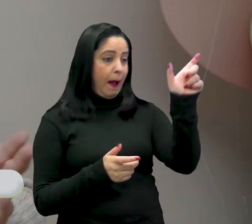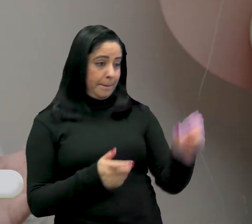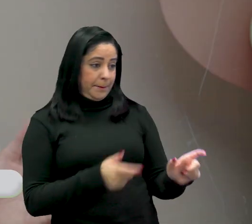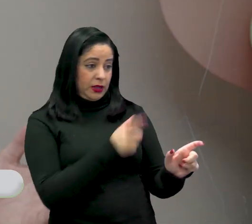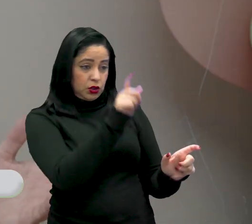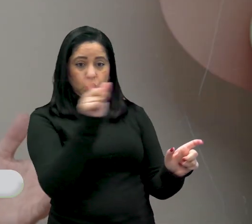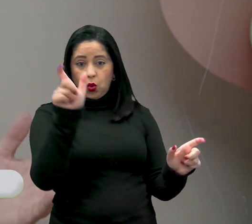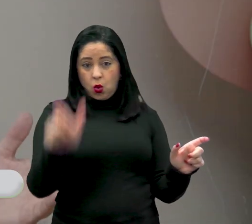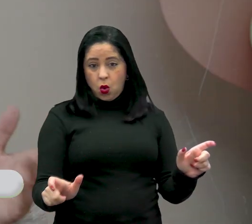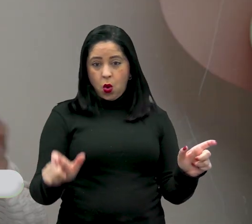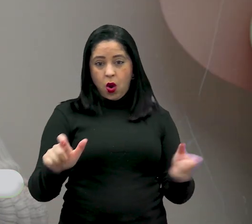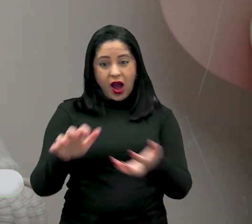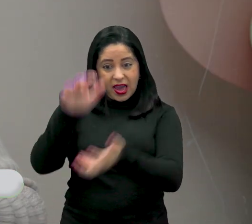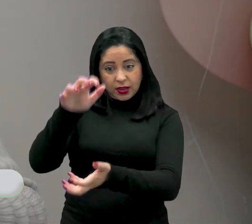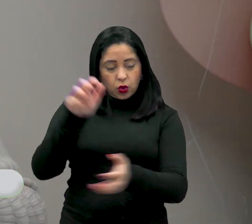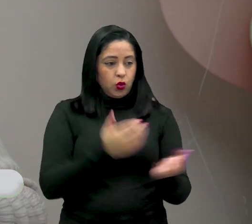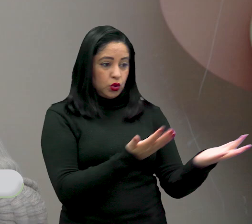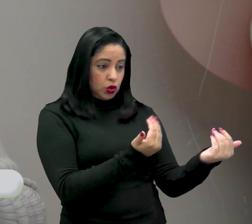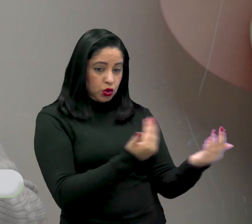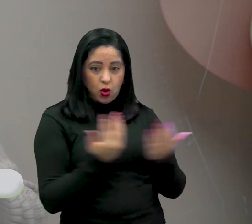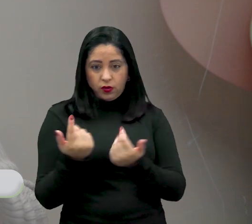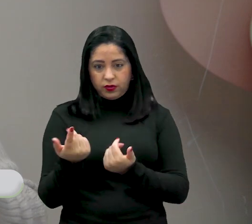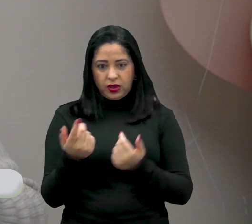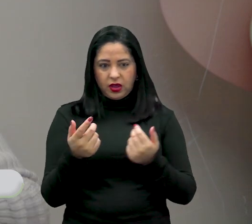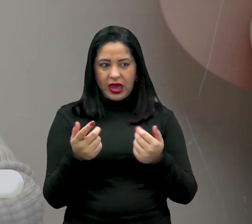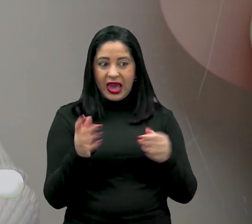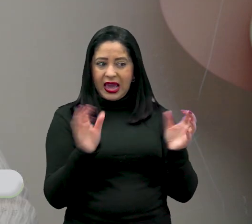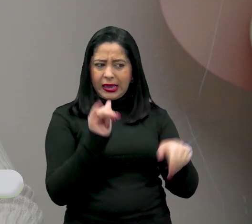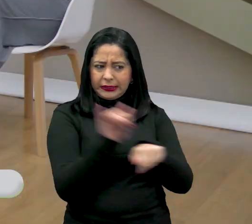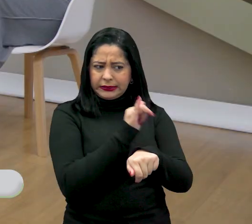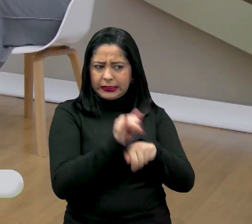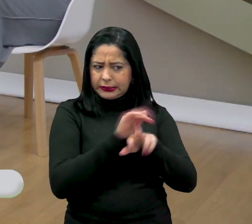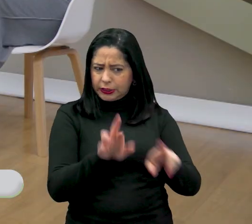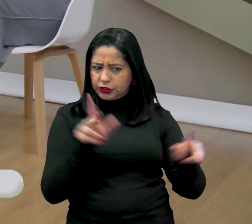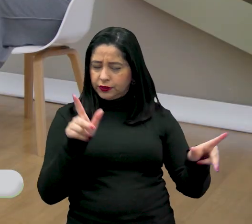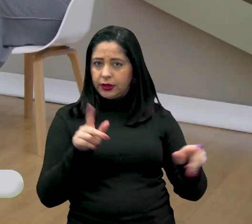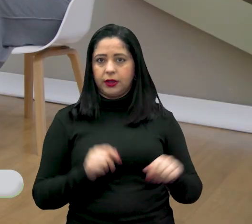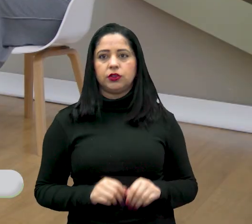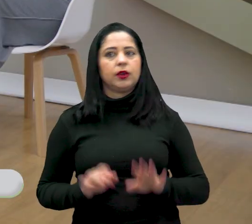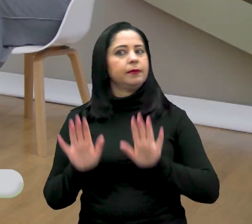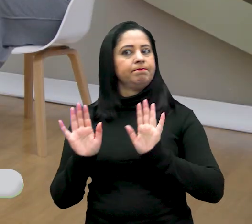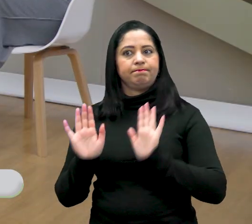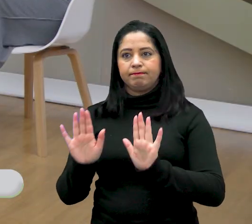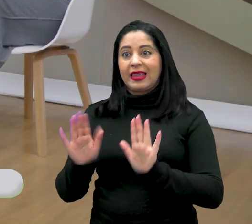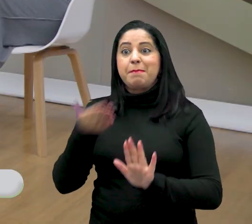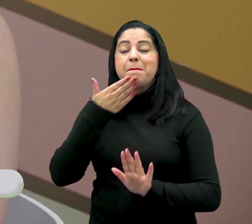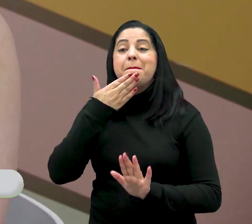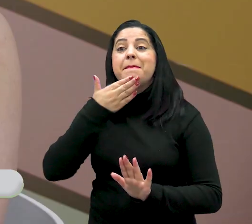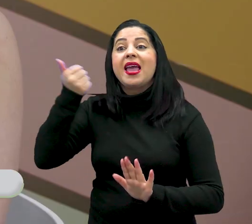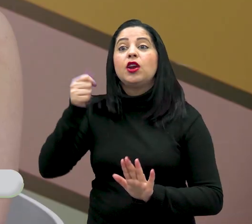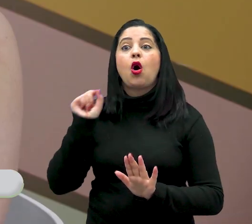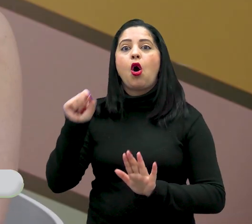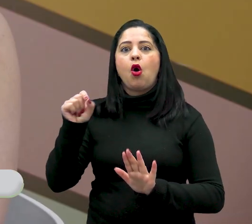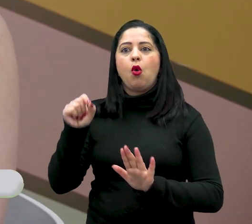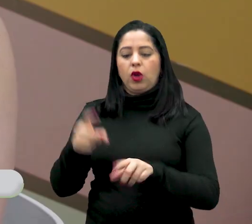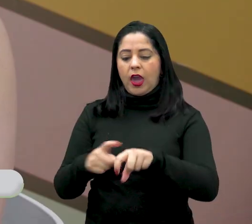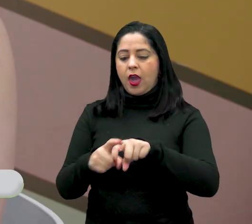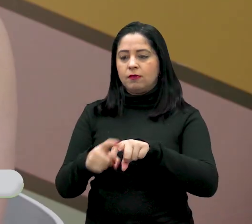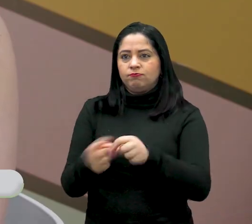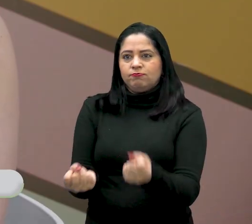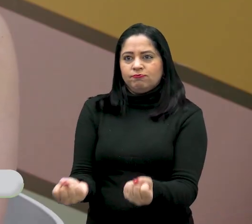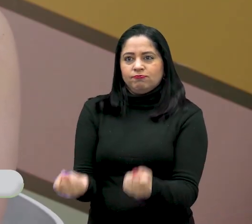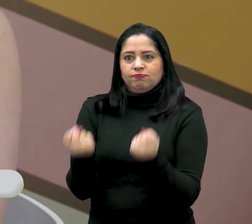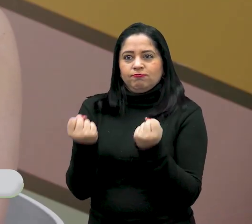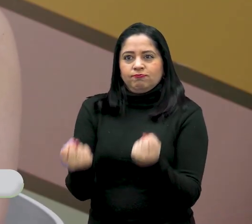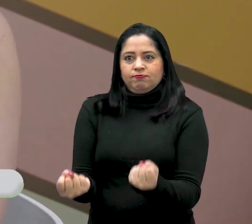para uma pessoa mais jovem e para uma pessoa mais velha? Tem técnicas diferentes? A melhor prevenção é o fortalecimento muscular, e manter o peso